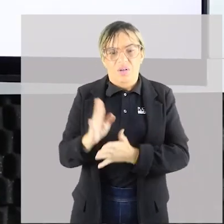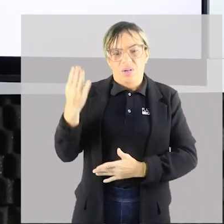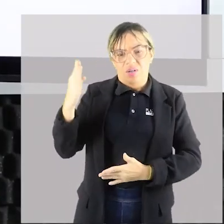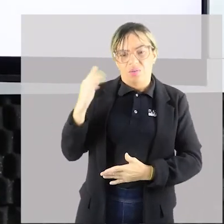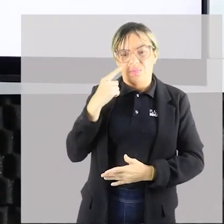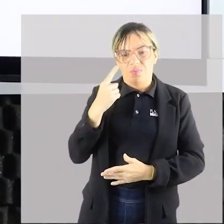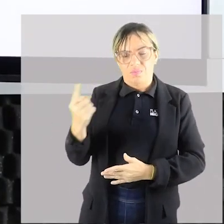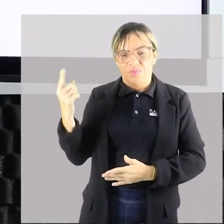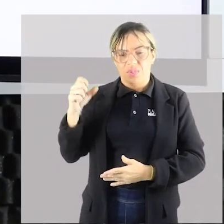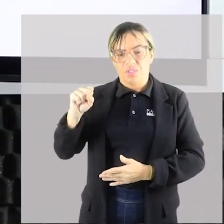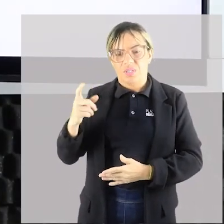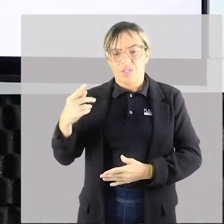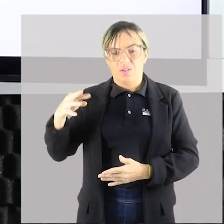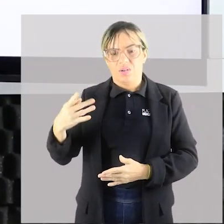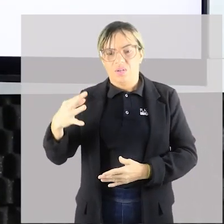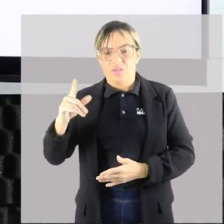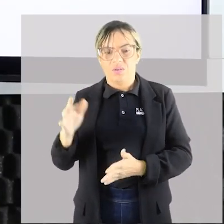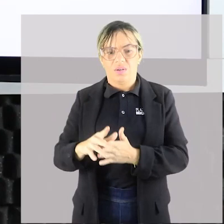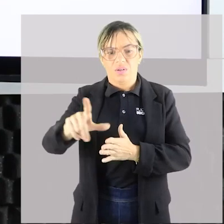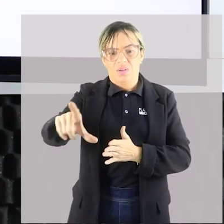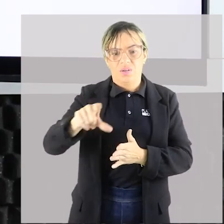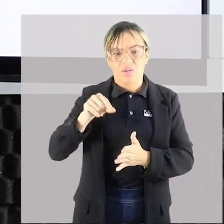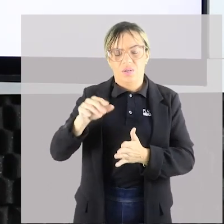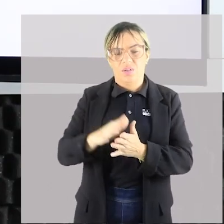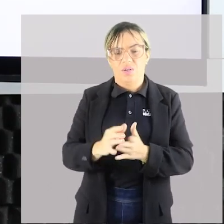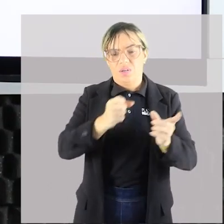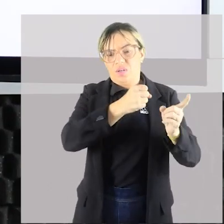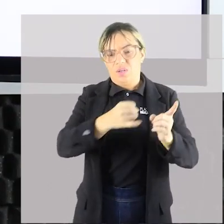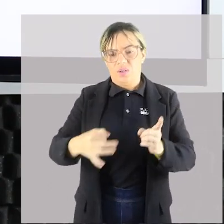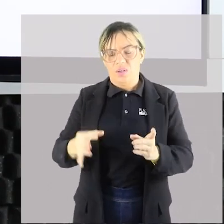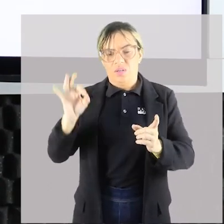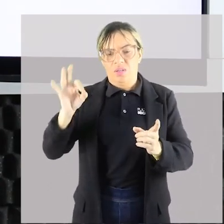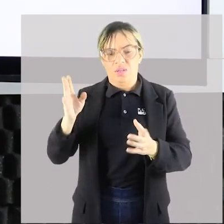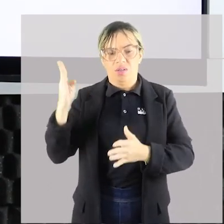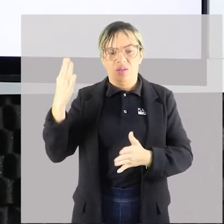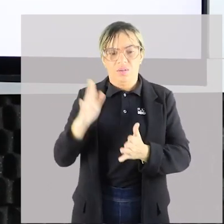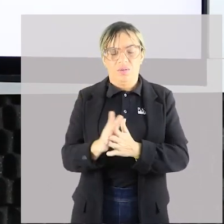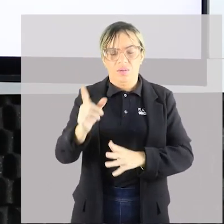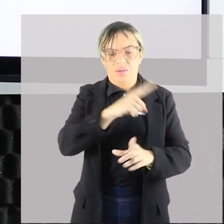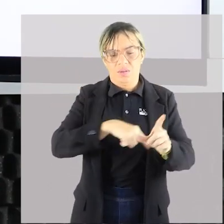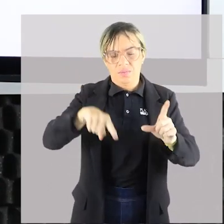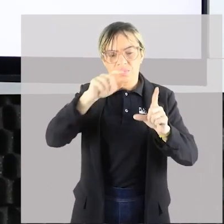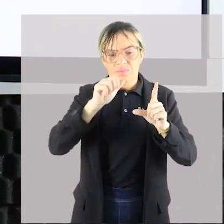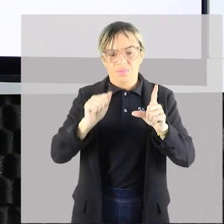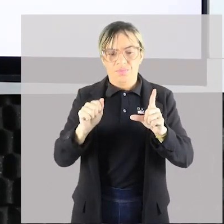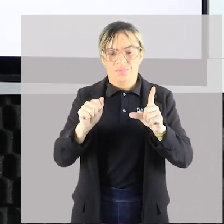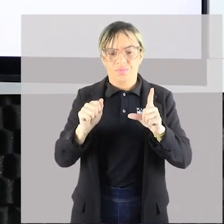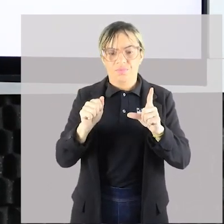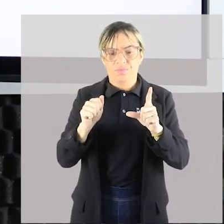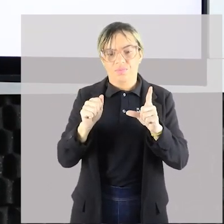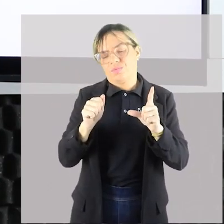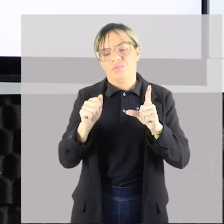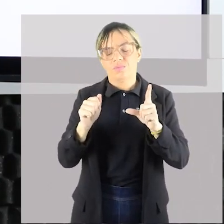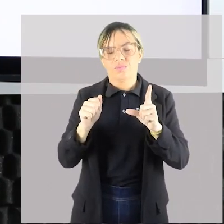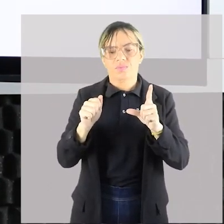alternativa que indica a descrição correta de uma bactéria, tá certo? Bora lá. Um